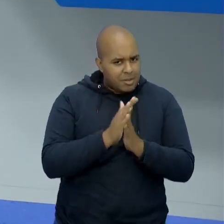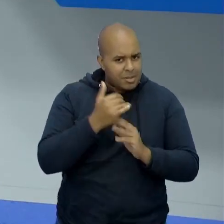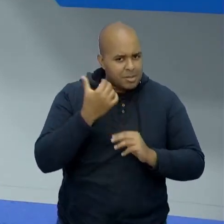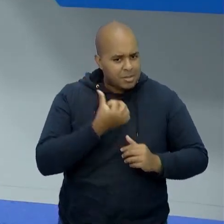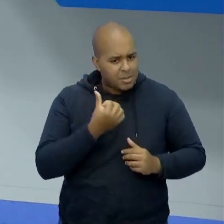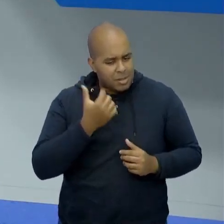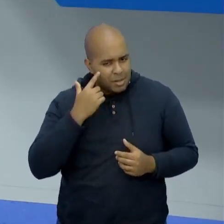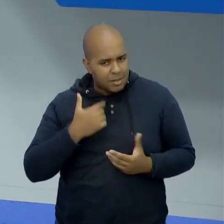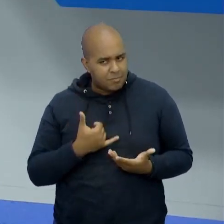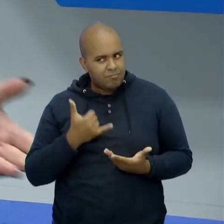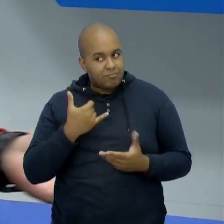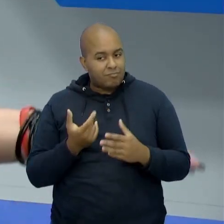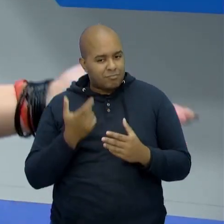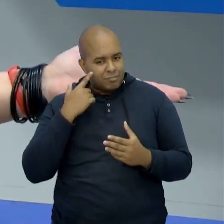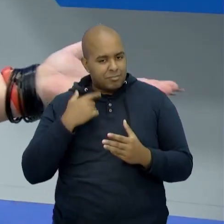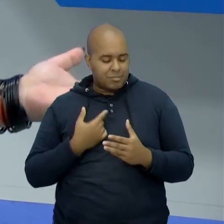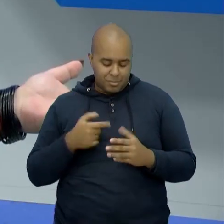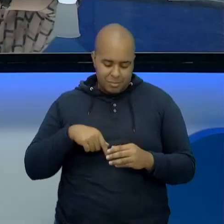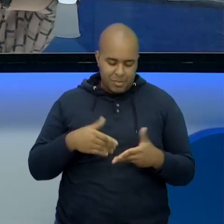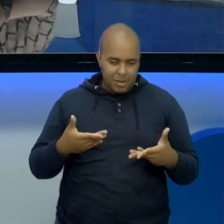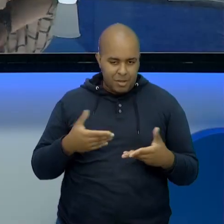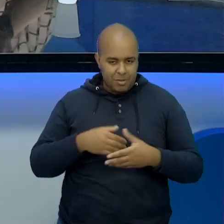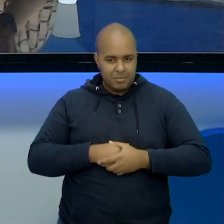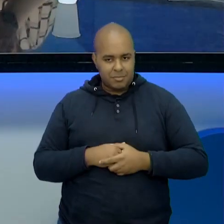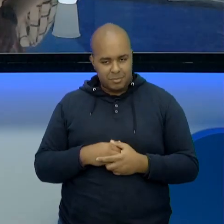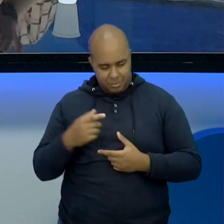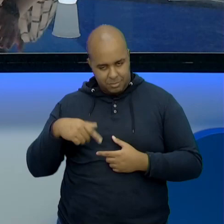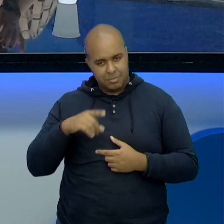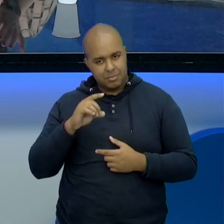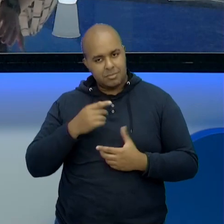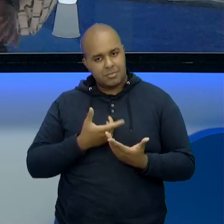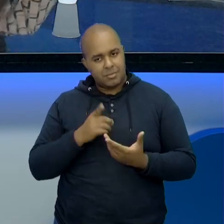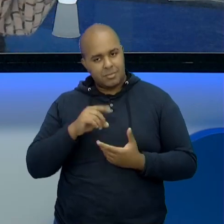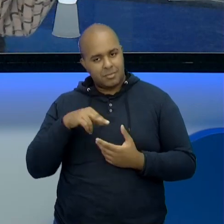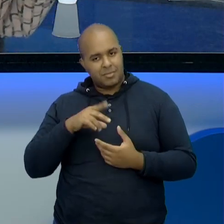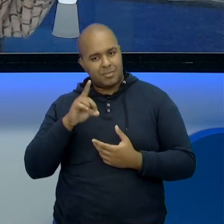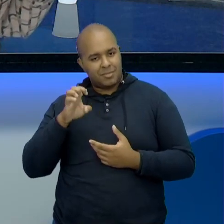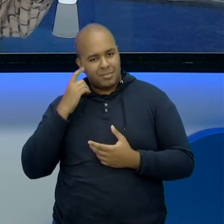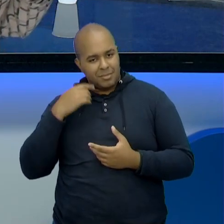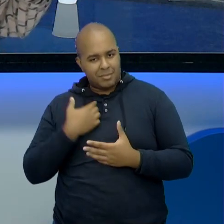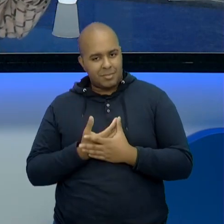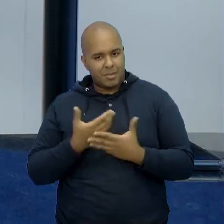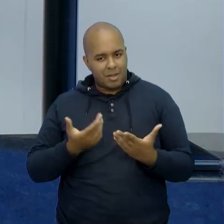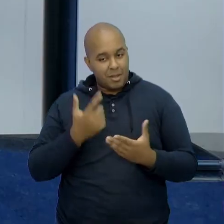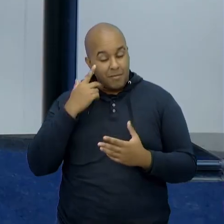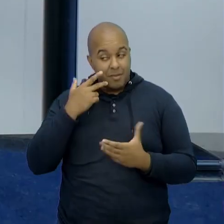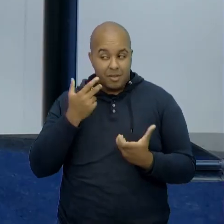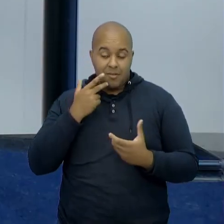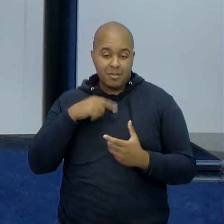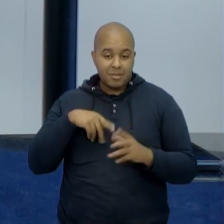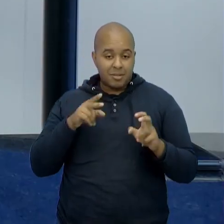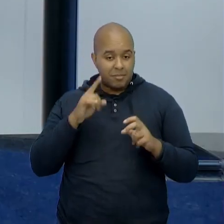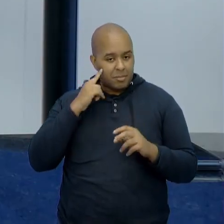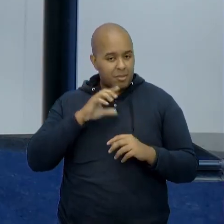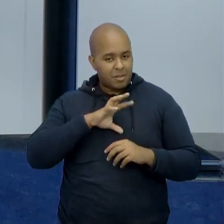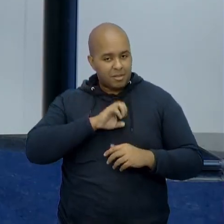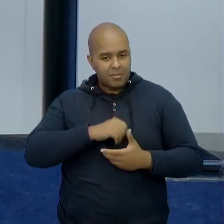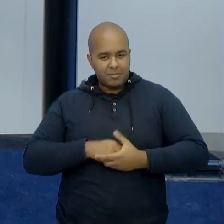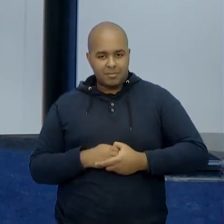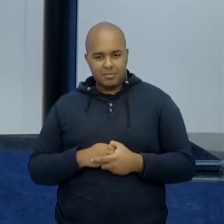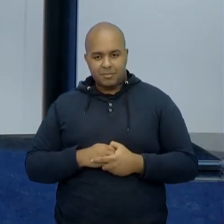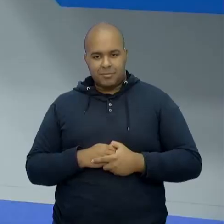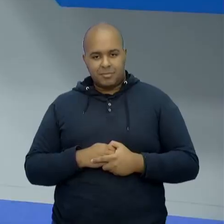sexta-feira? Então estamos aqui, né, dona D? Pois é, Fabi. Eu quero falar desse tema que eu